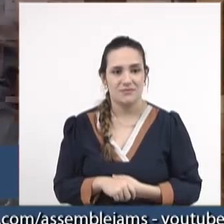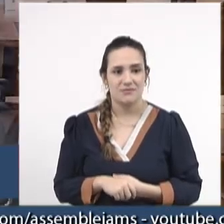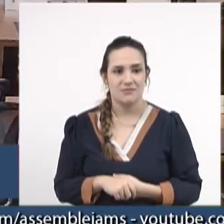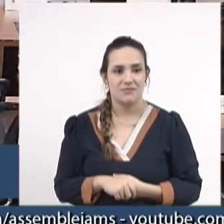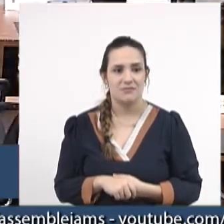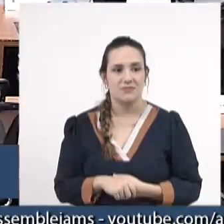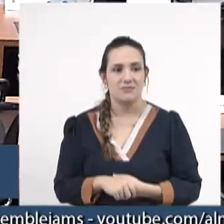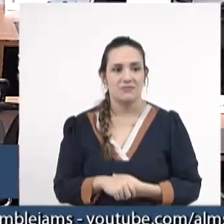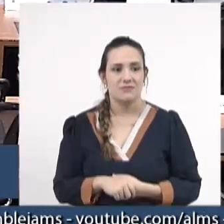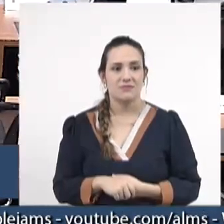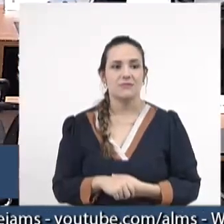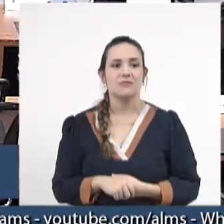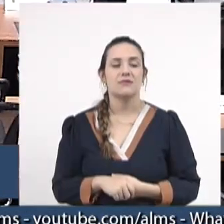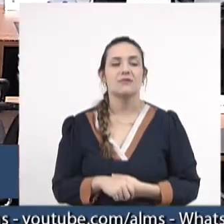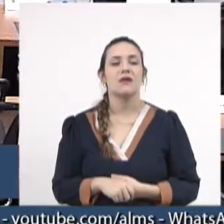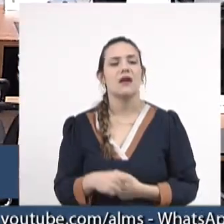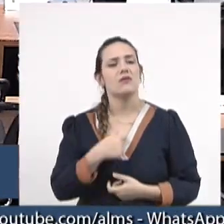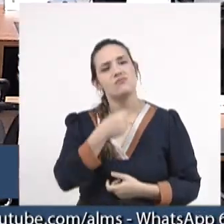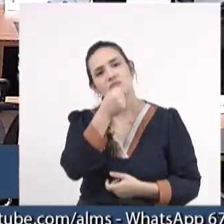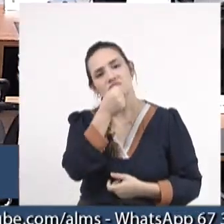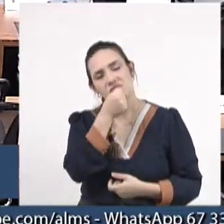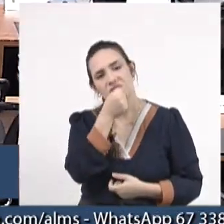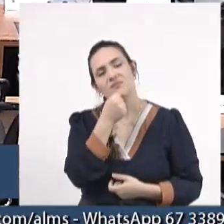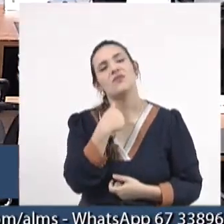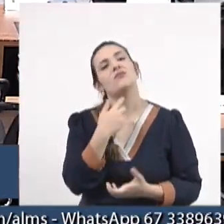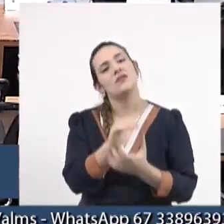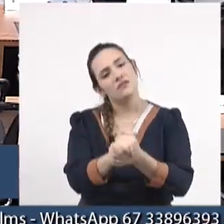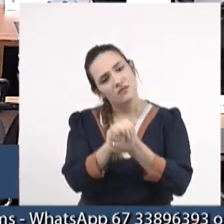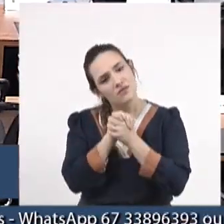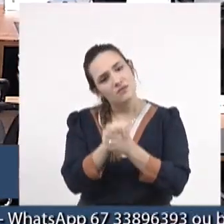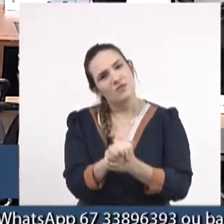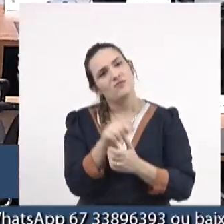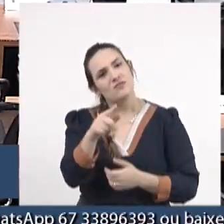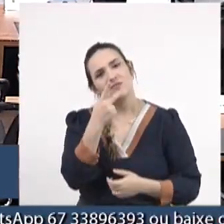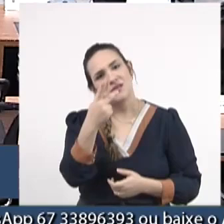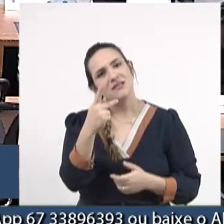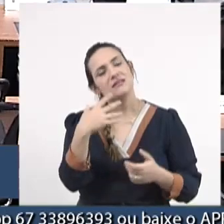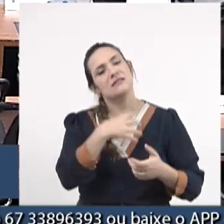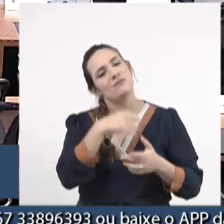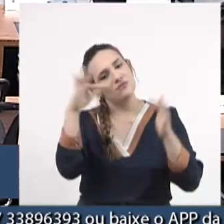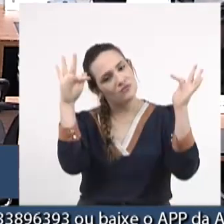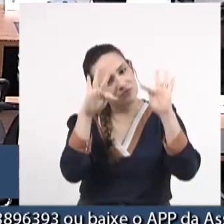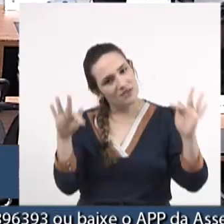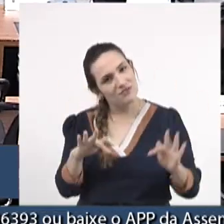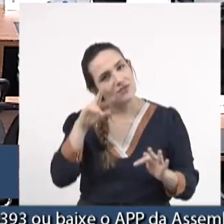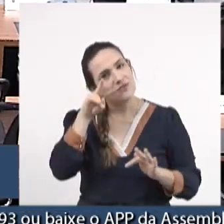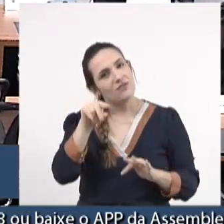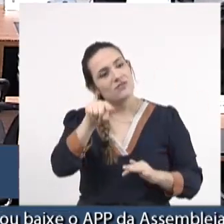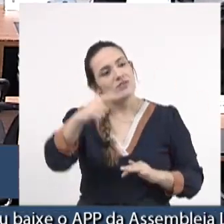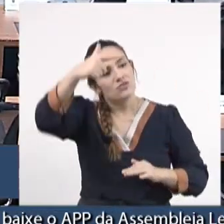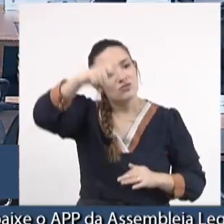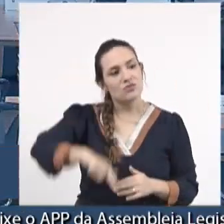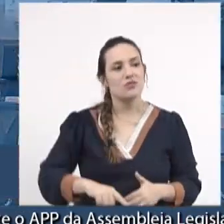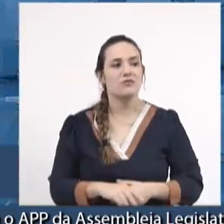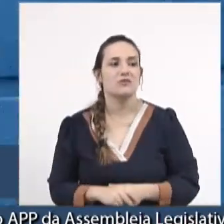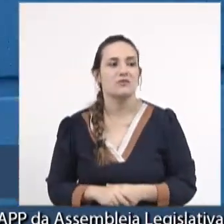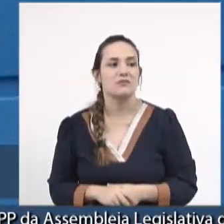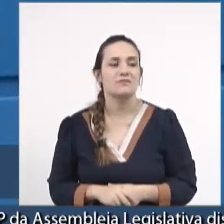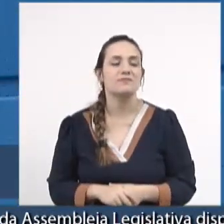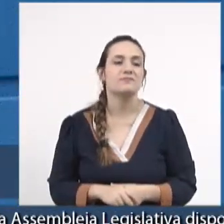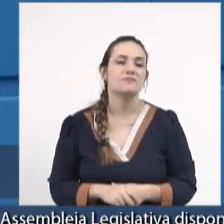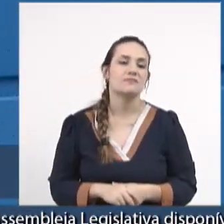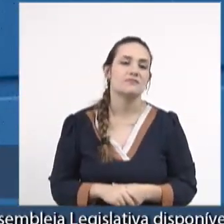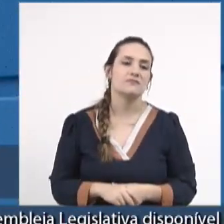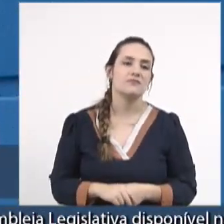fiz questão de usar esse microfone para cumprimentá-lo, dizer da alegria de poder revê-lo aqui,